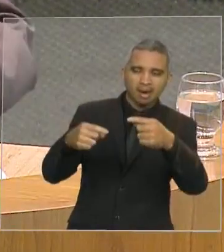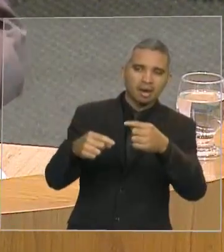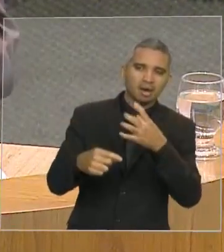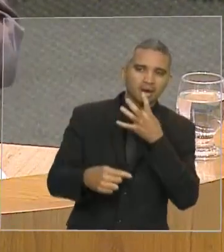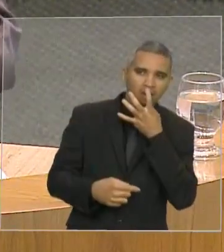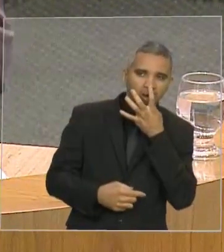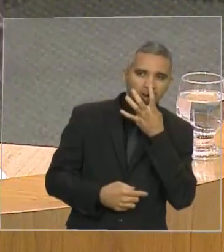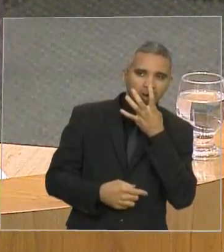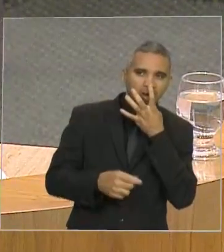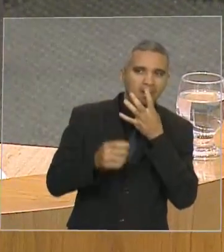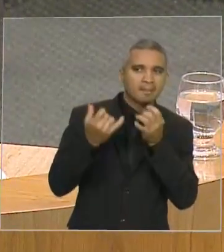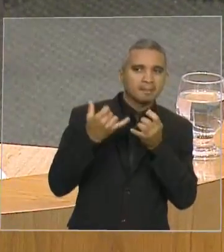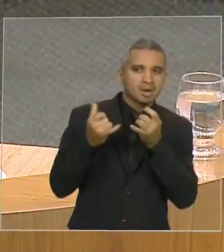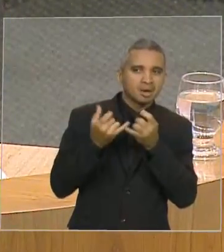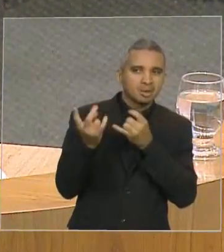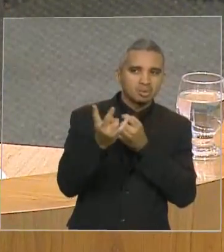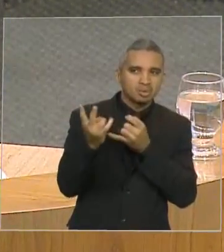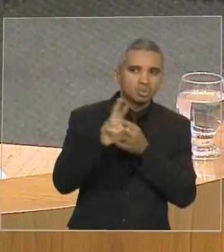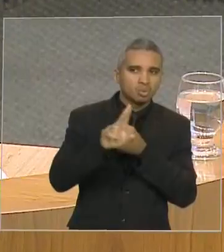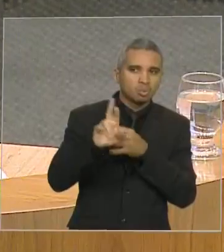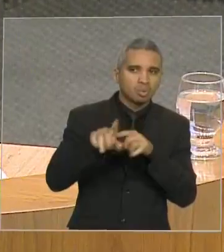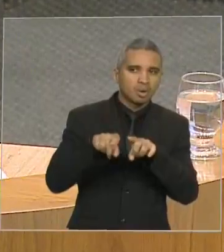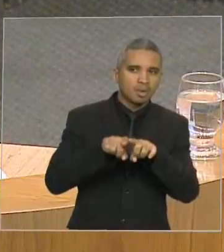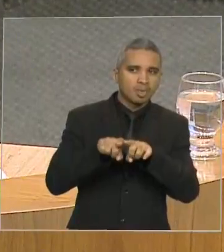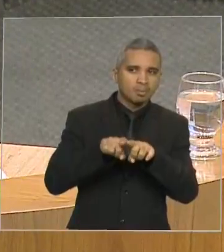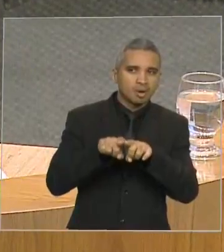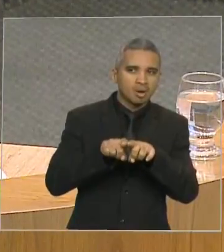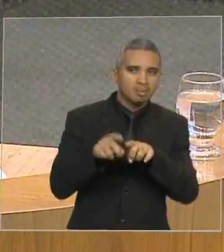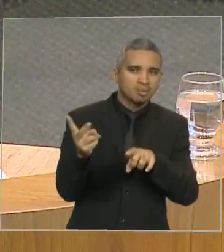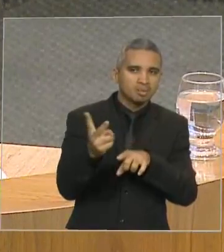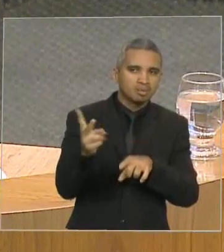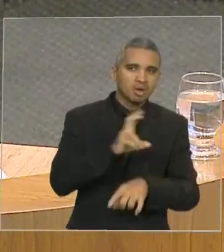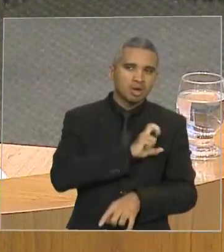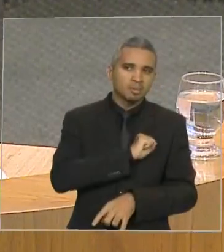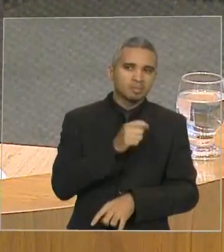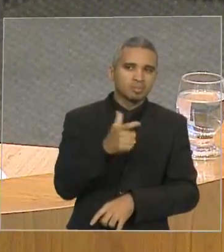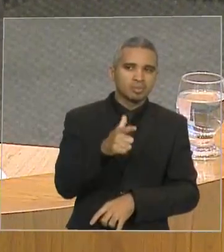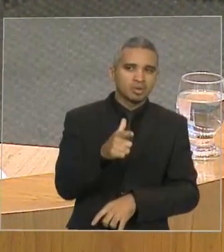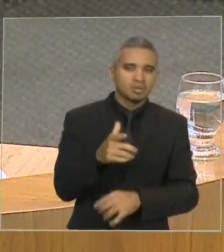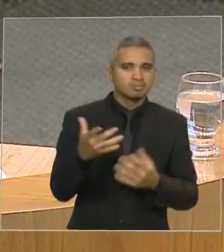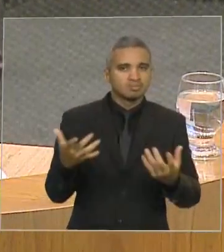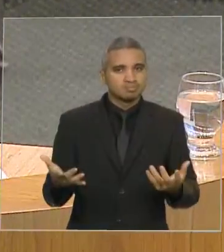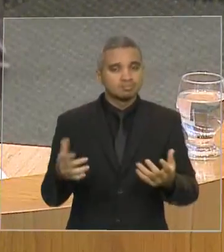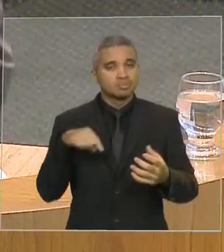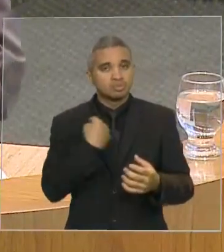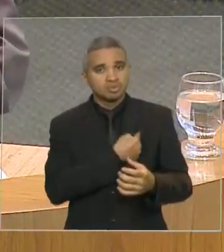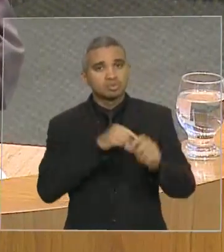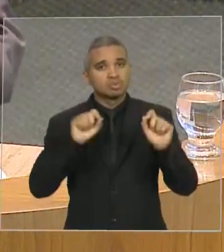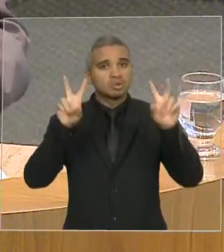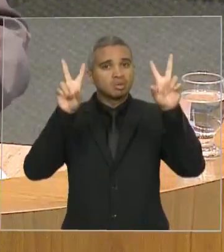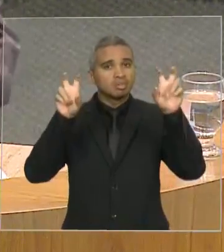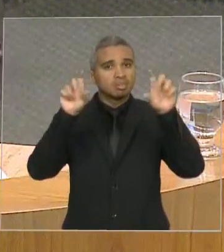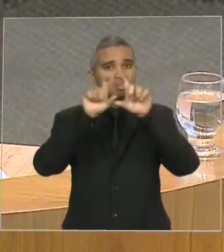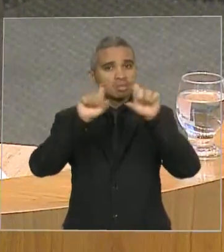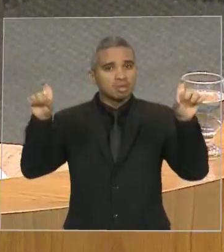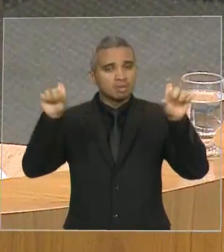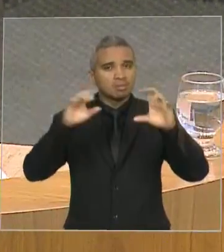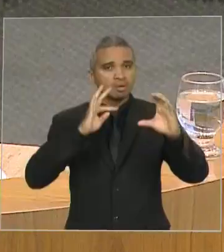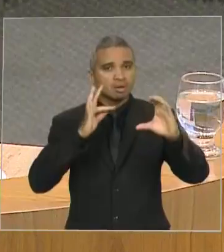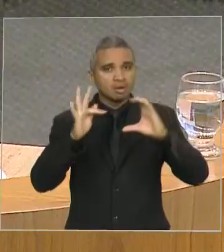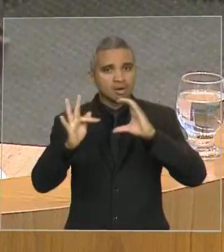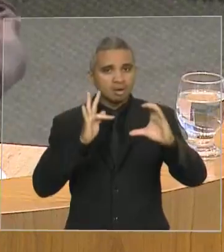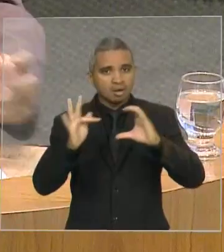É preciso, e por isso o lema dessa campanha da fraternidade: vós sois todos irmãos. Nos